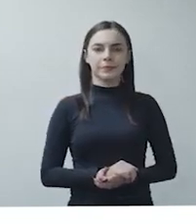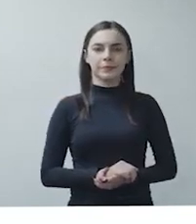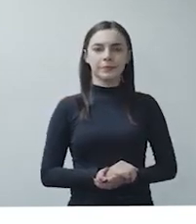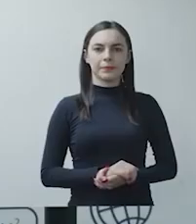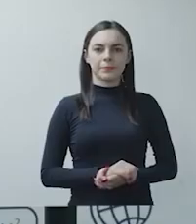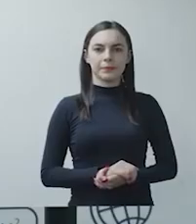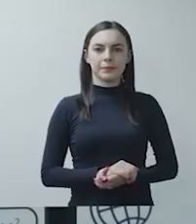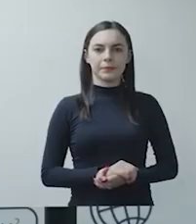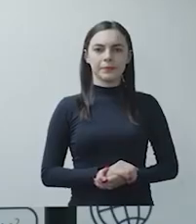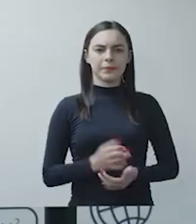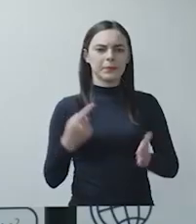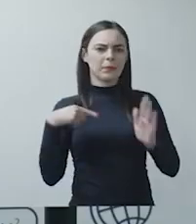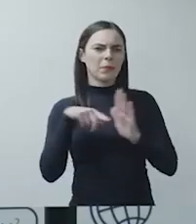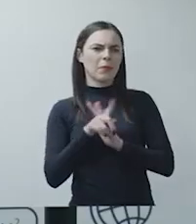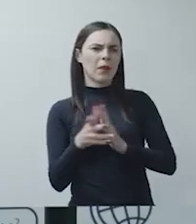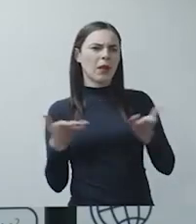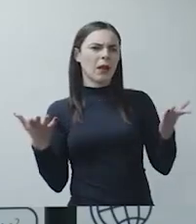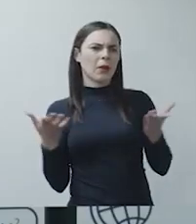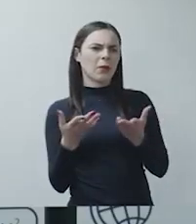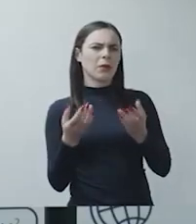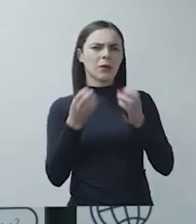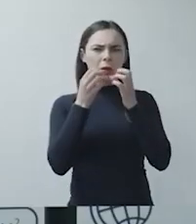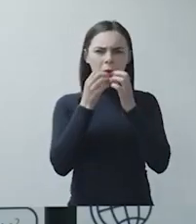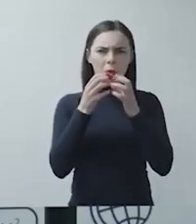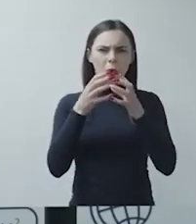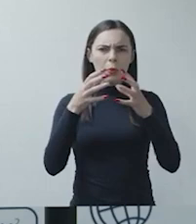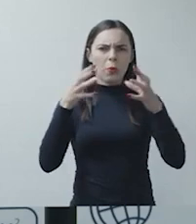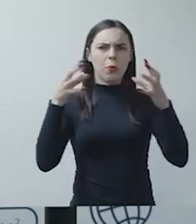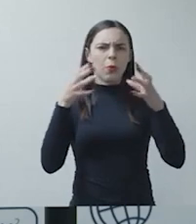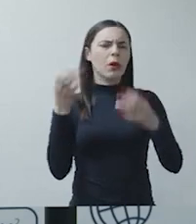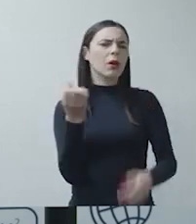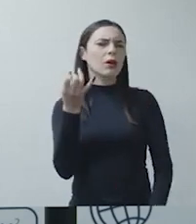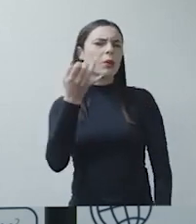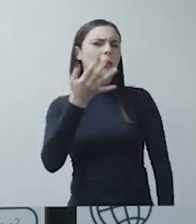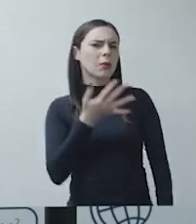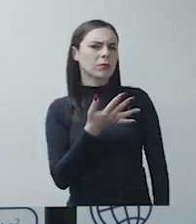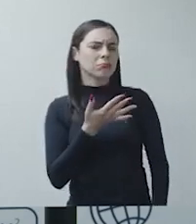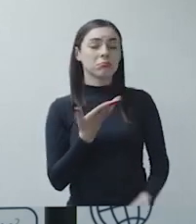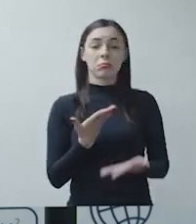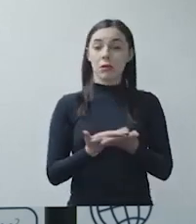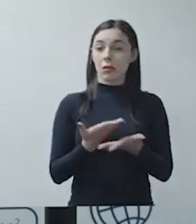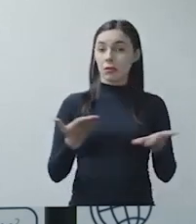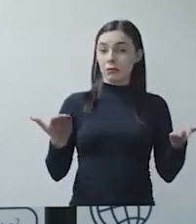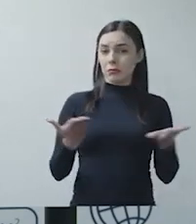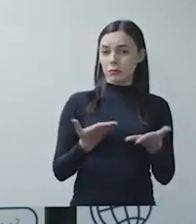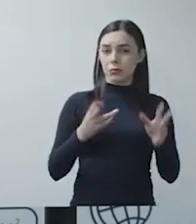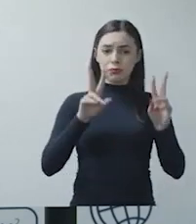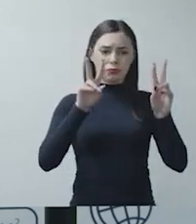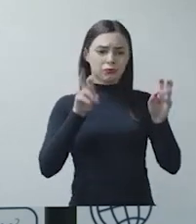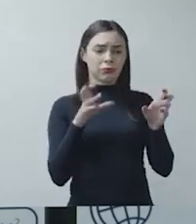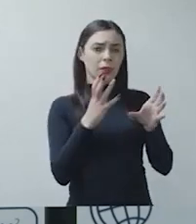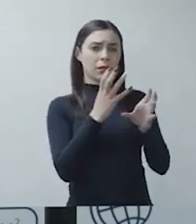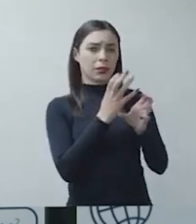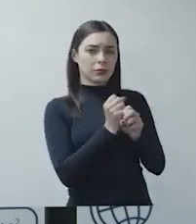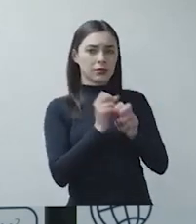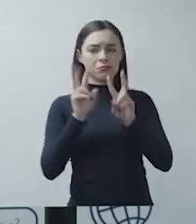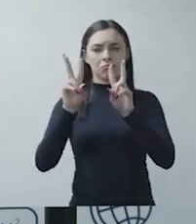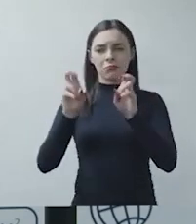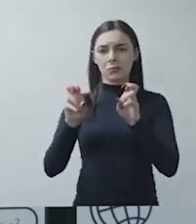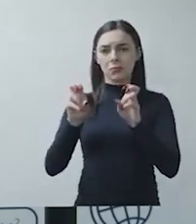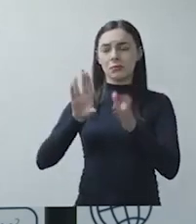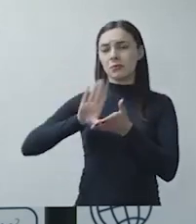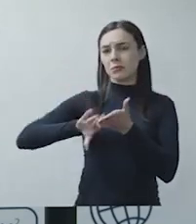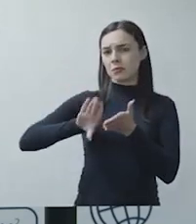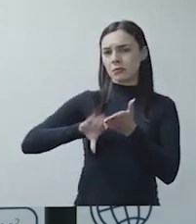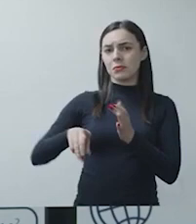Quantos balões? Se nossa aula está falando hoje de adição e de subtração, vamos ver a quantidade que